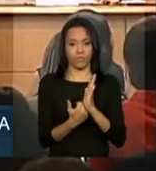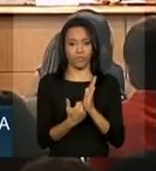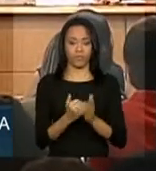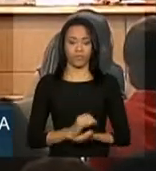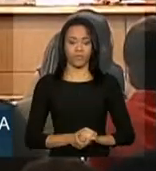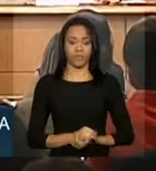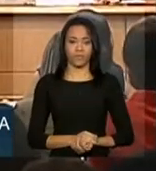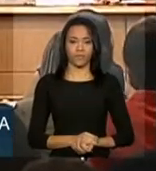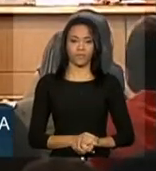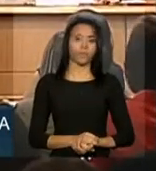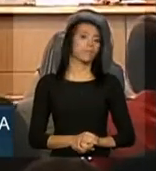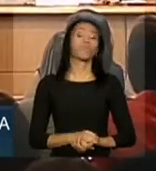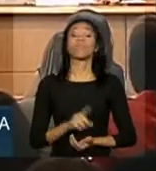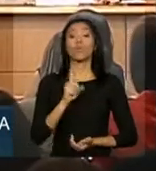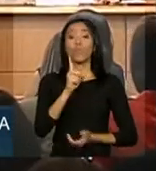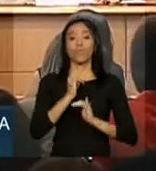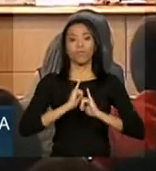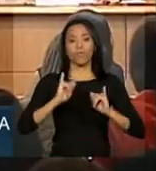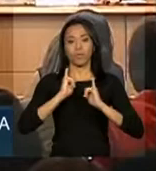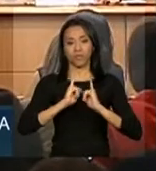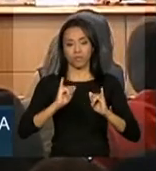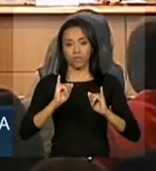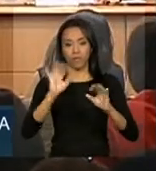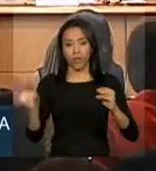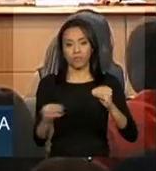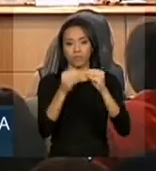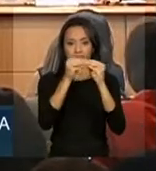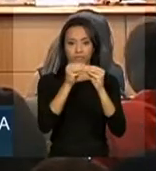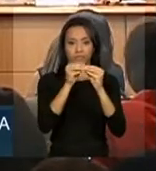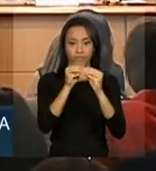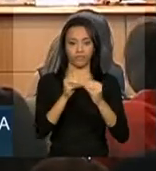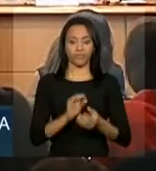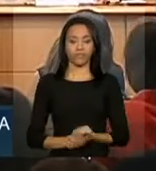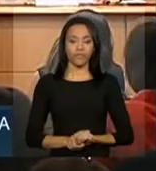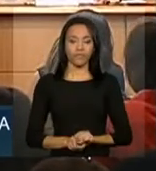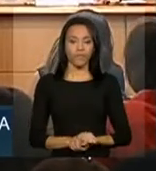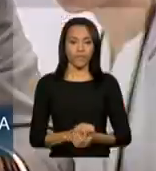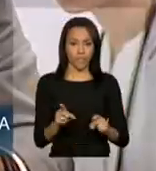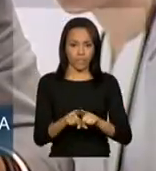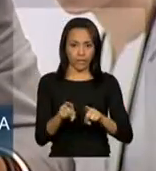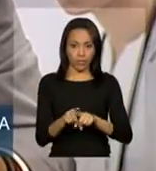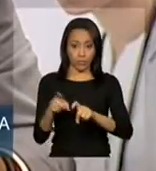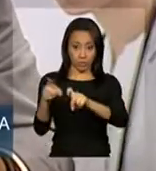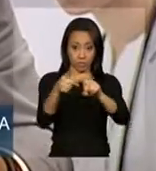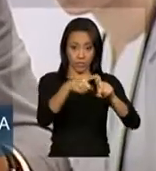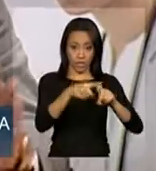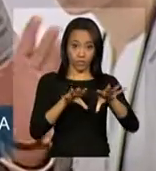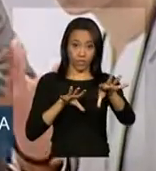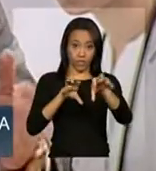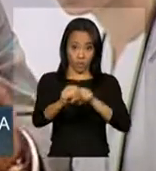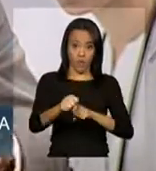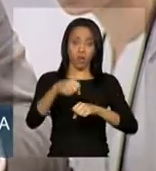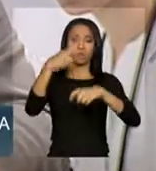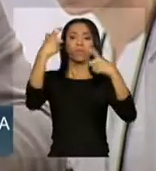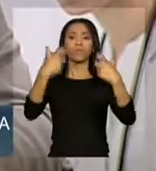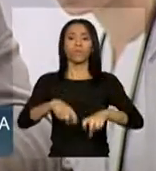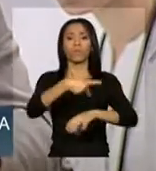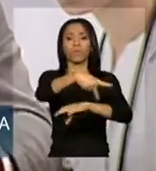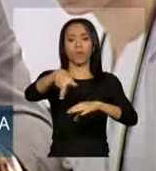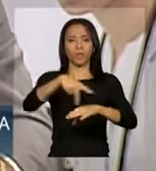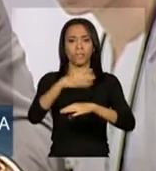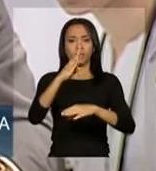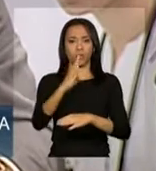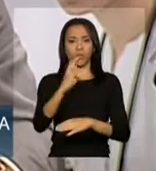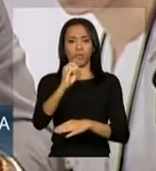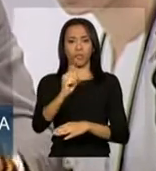programa tem só uma informação adal nesse critério nessa questão específica aí da dos médicos formados na Bolívia isso que o ministro explicou